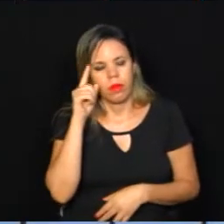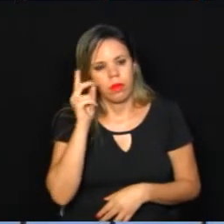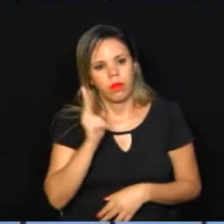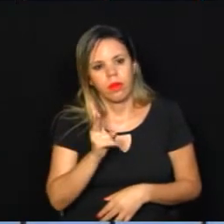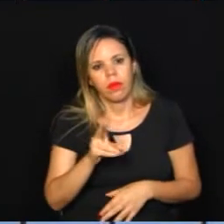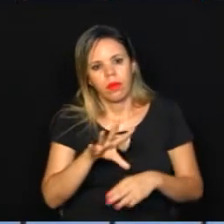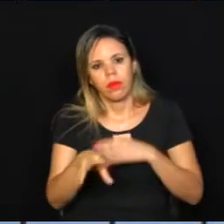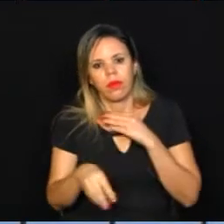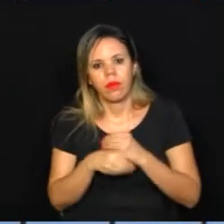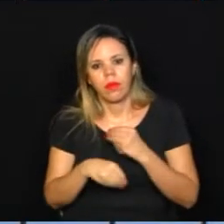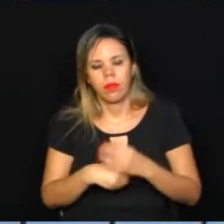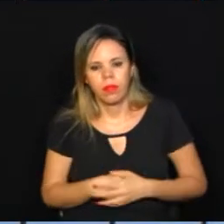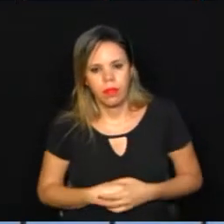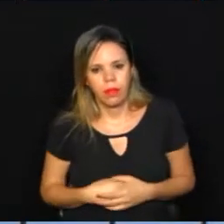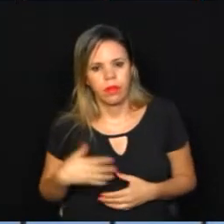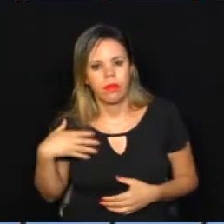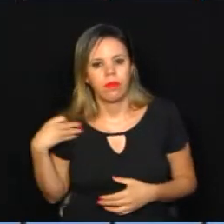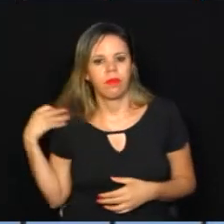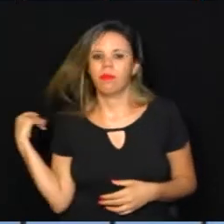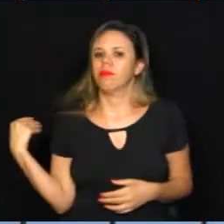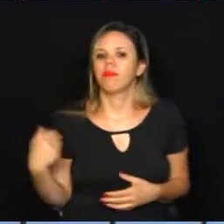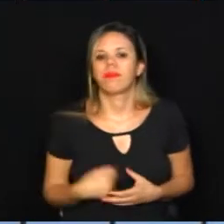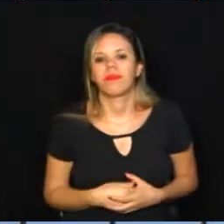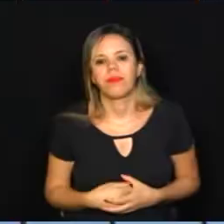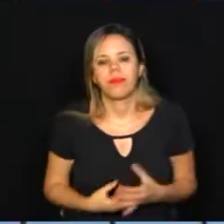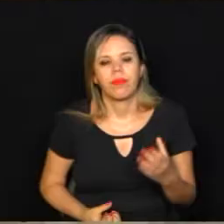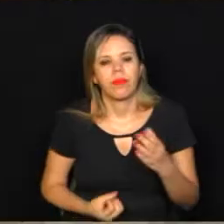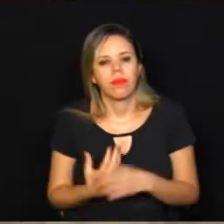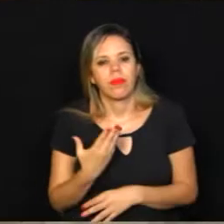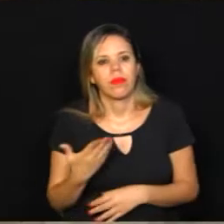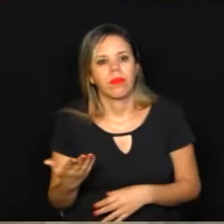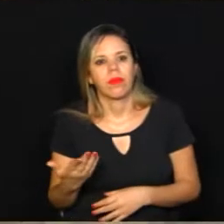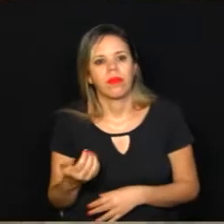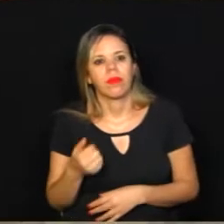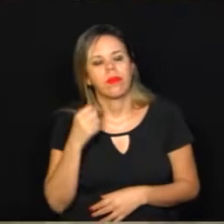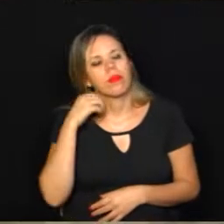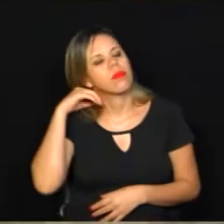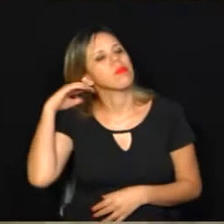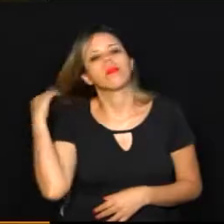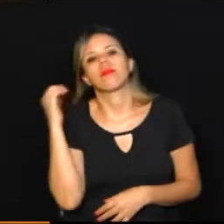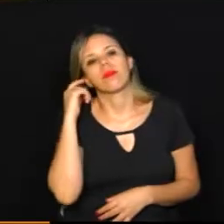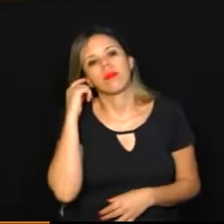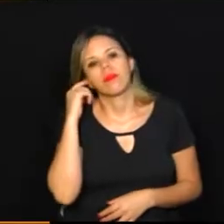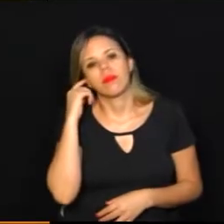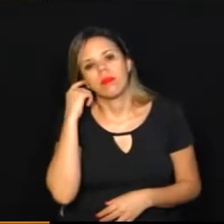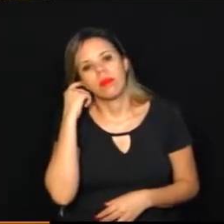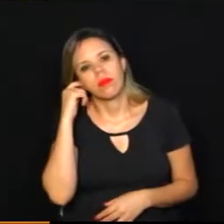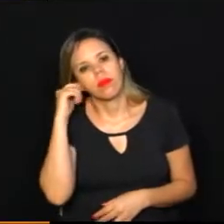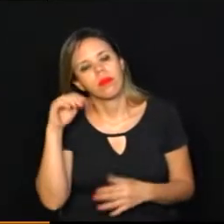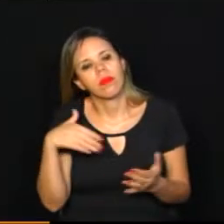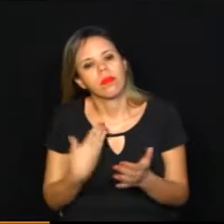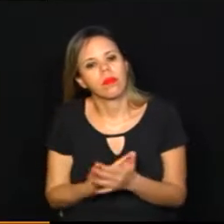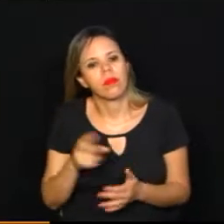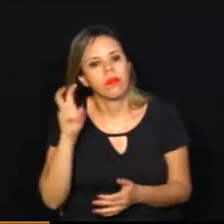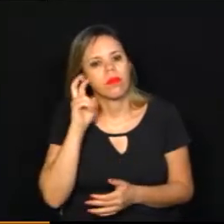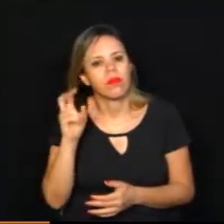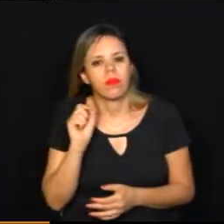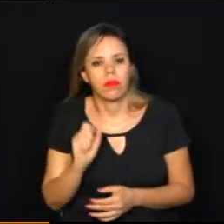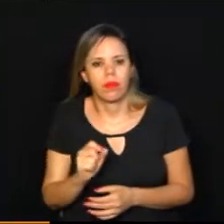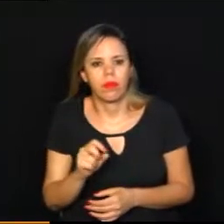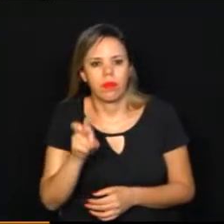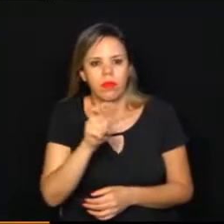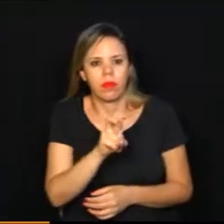ele é atualizado e aí aparece, aqui, olha, primeira dose. Quem tomou a primeira dose até esta quinta-feira